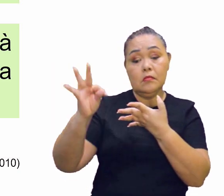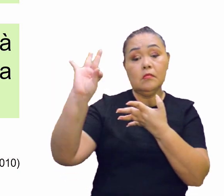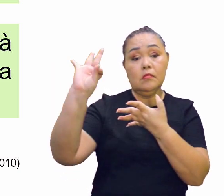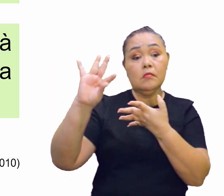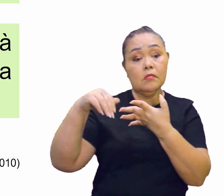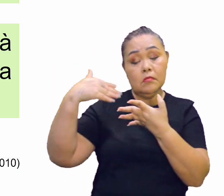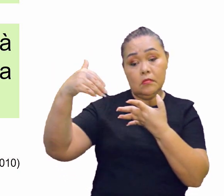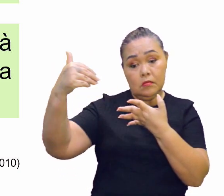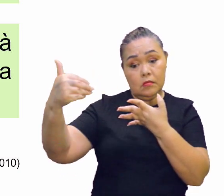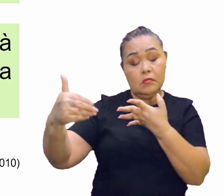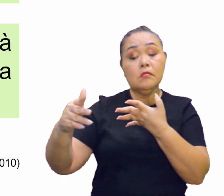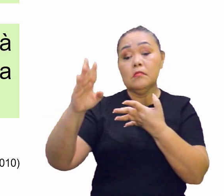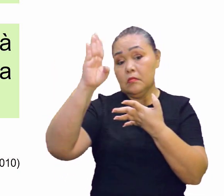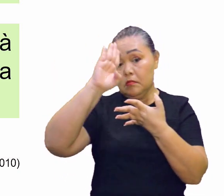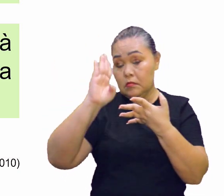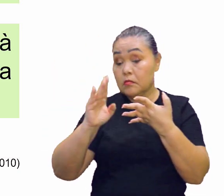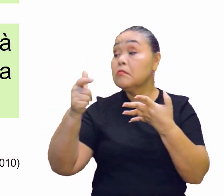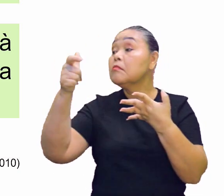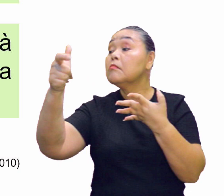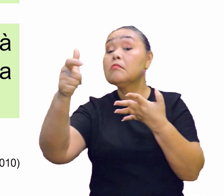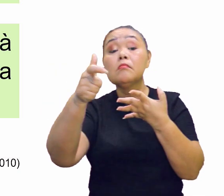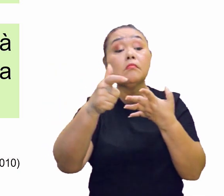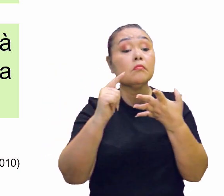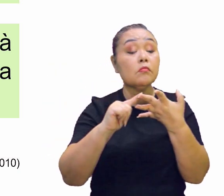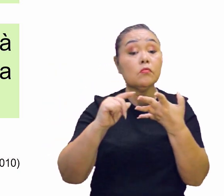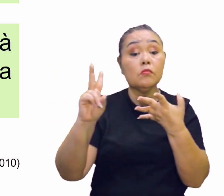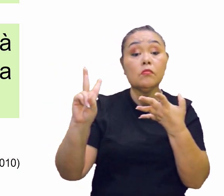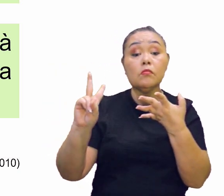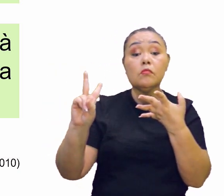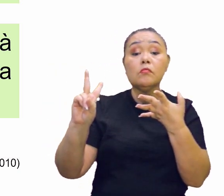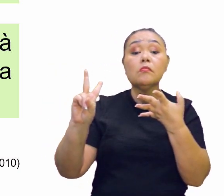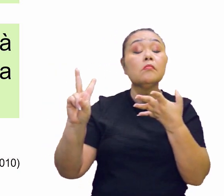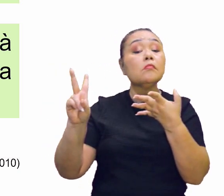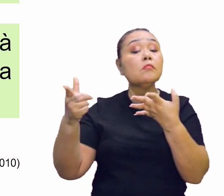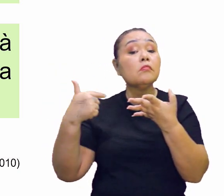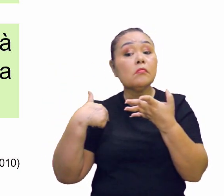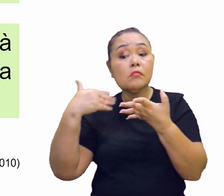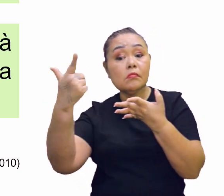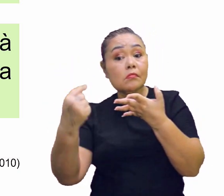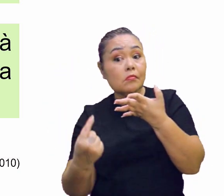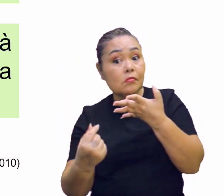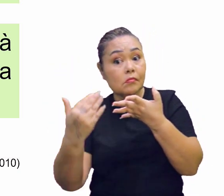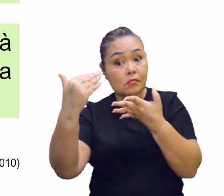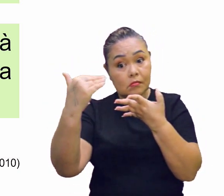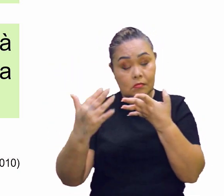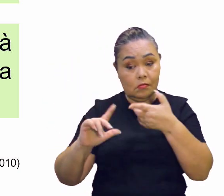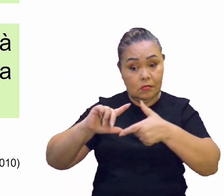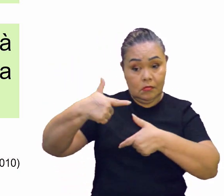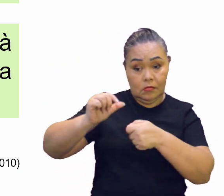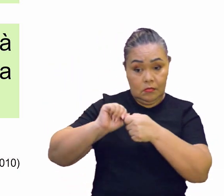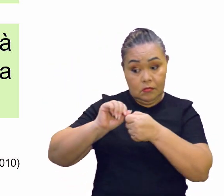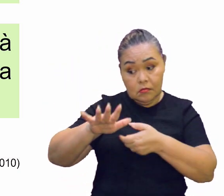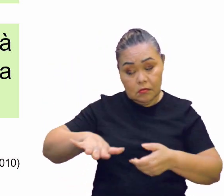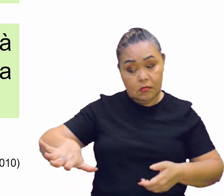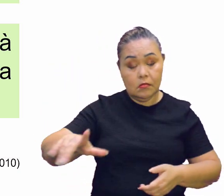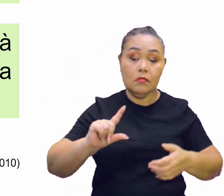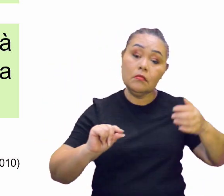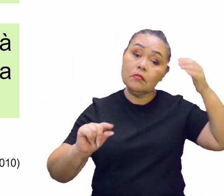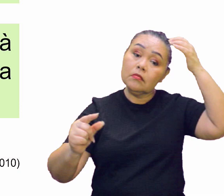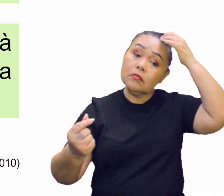tecnológicos avançados do Brasil, onde eles estão, o volume das atividades econômicas modernas na área